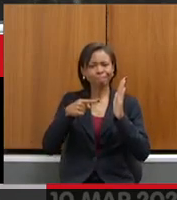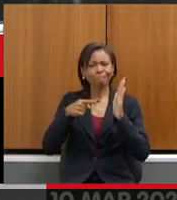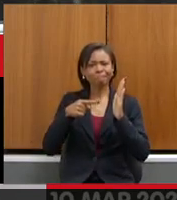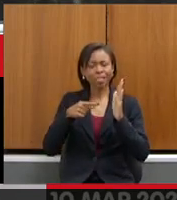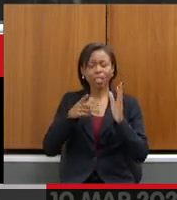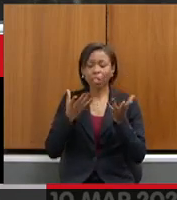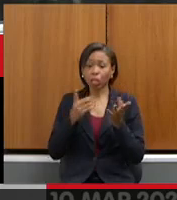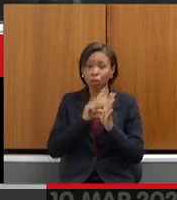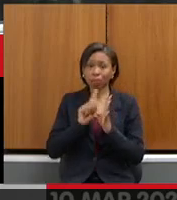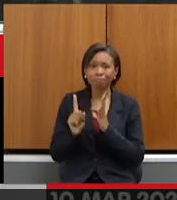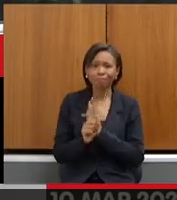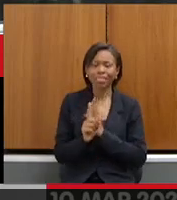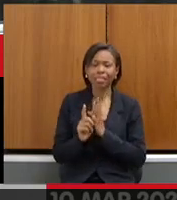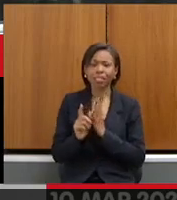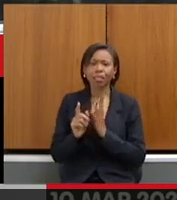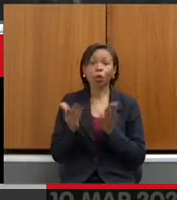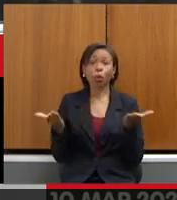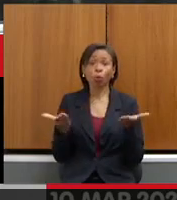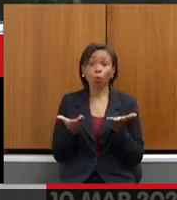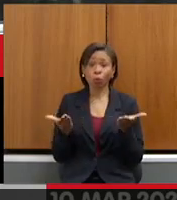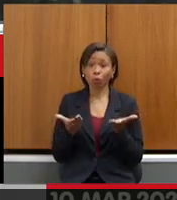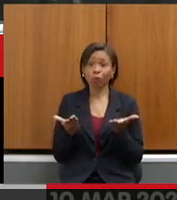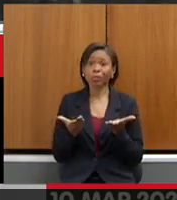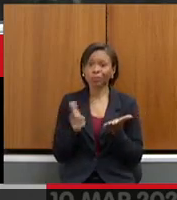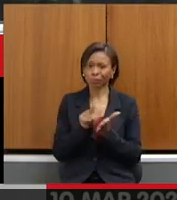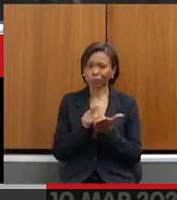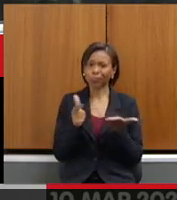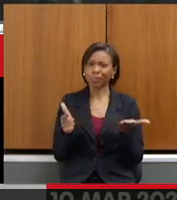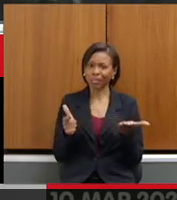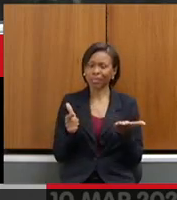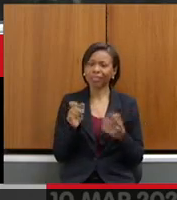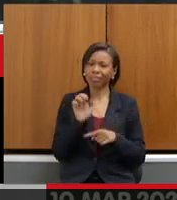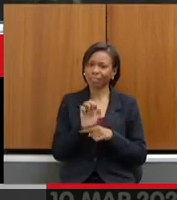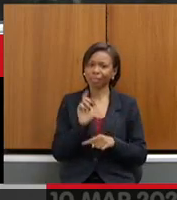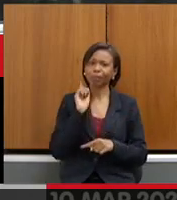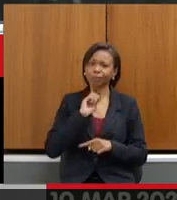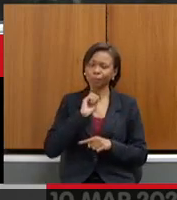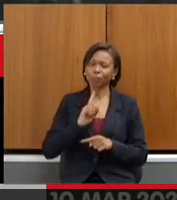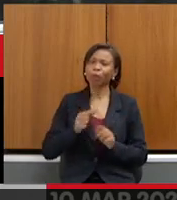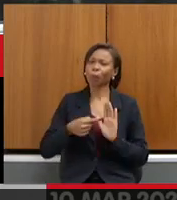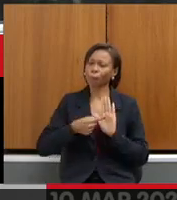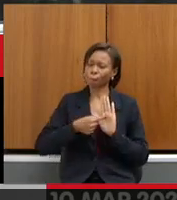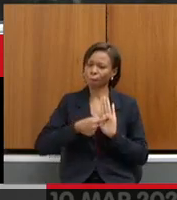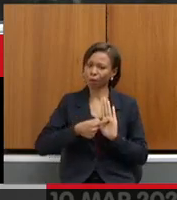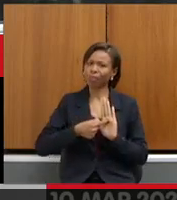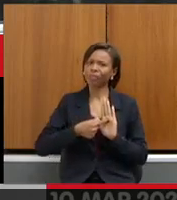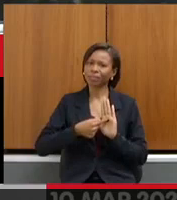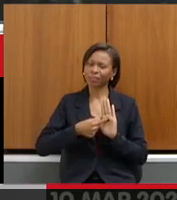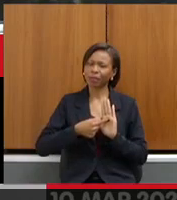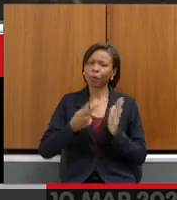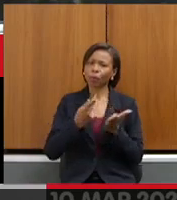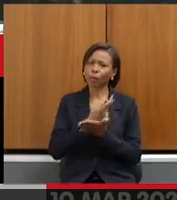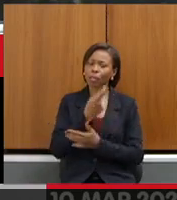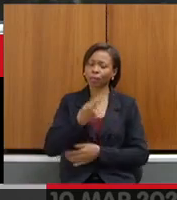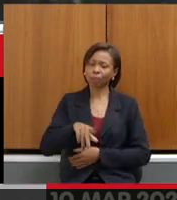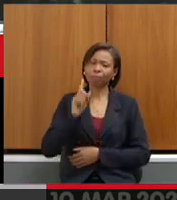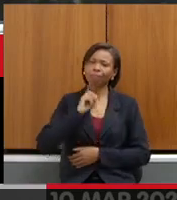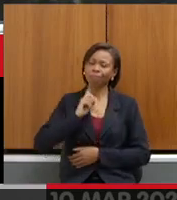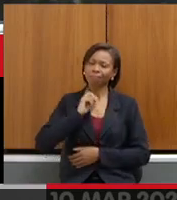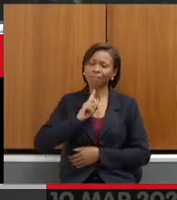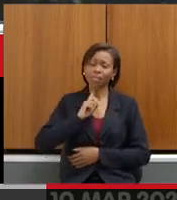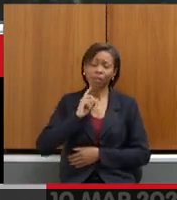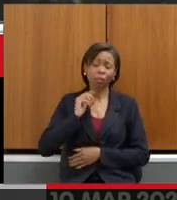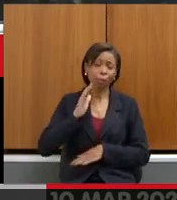Estado de Minas uma matéria exatamente que vem falar dessa situação em Minas Gerais que passa pela situação